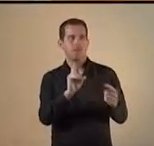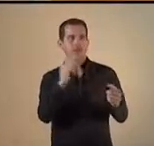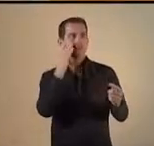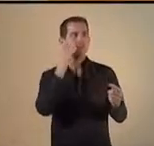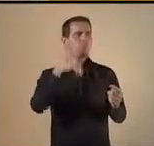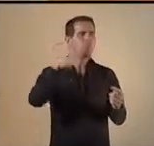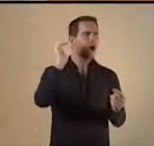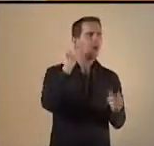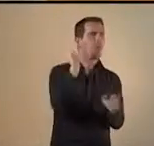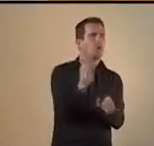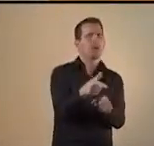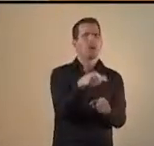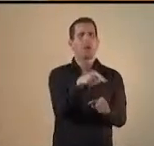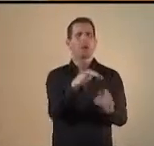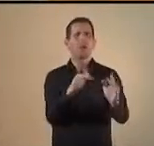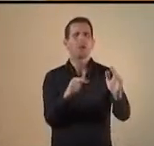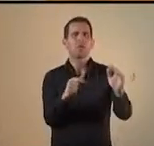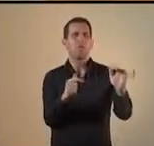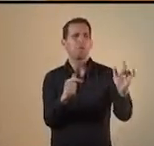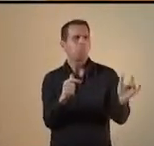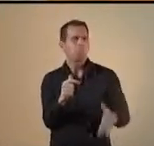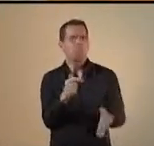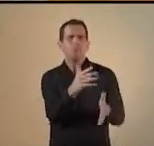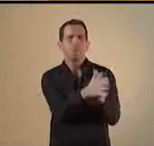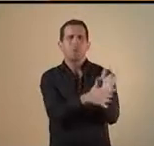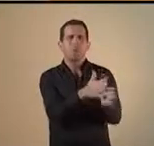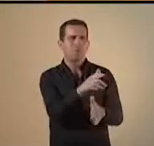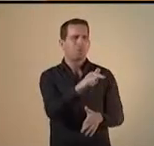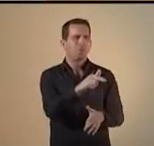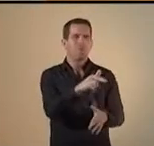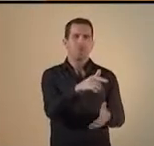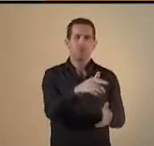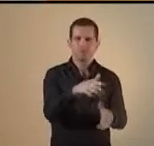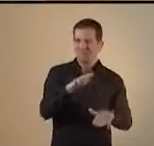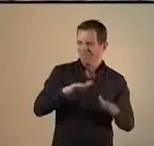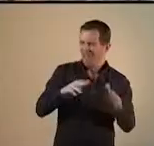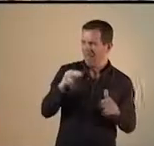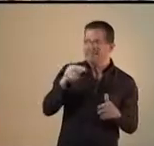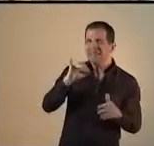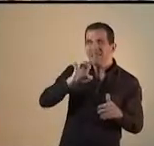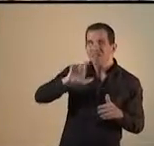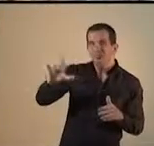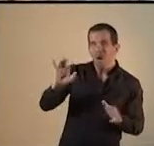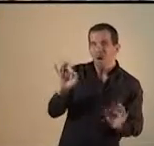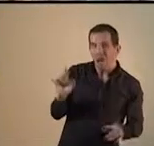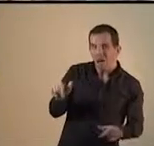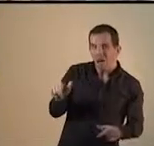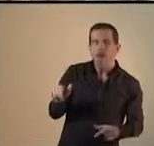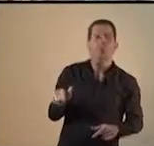encontra surdos que não têm essa escolaridade... Talvez o nível dele?